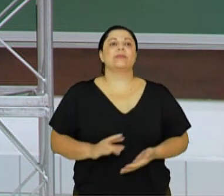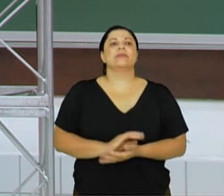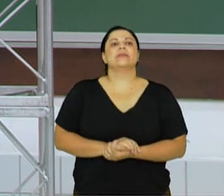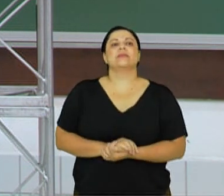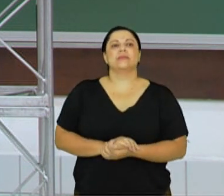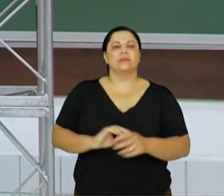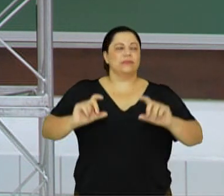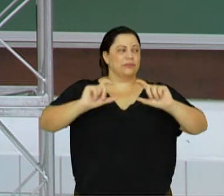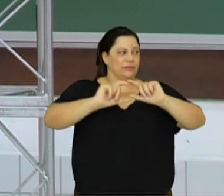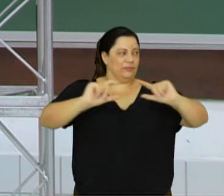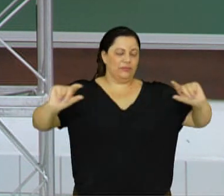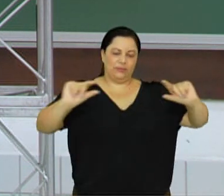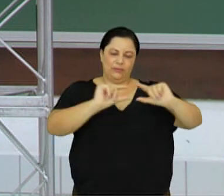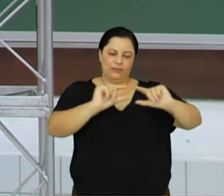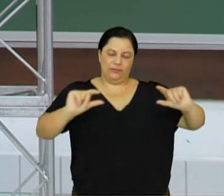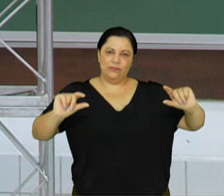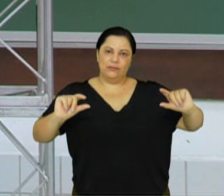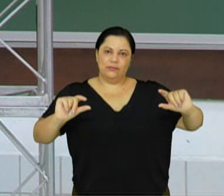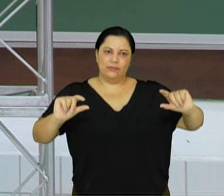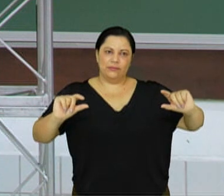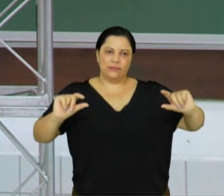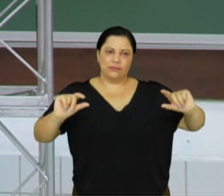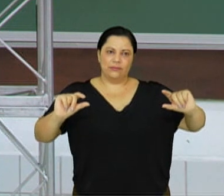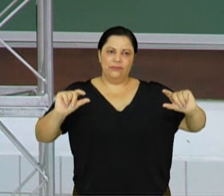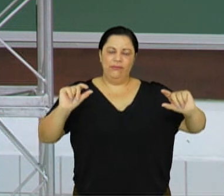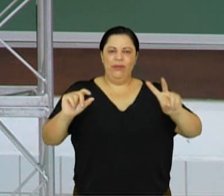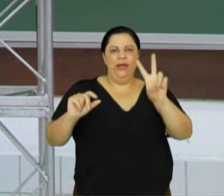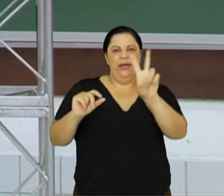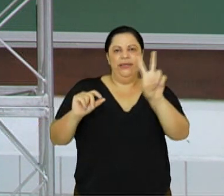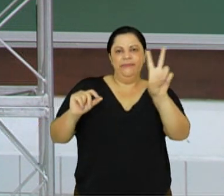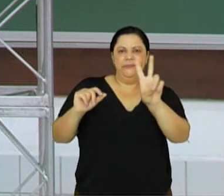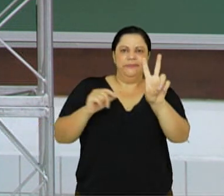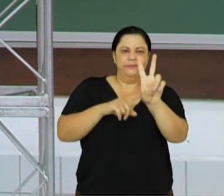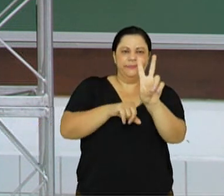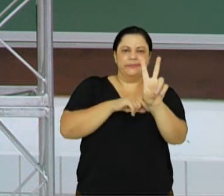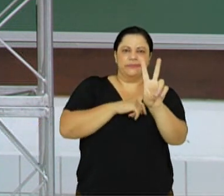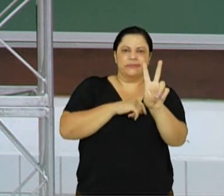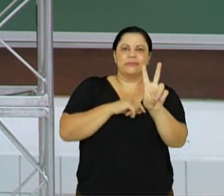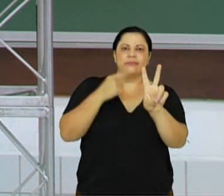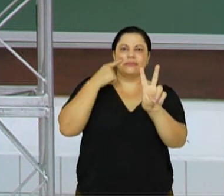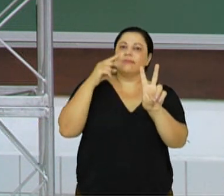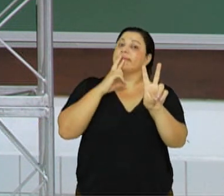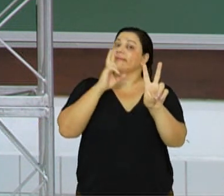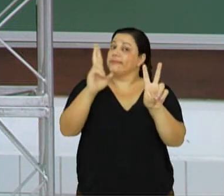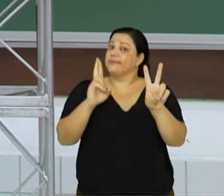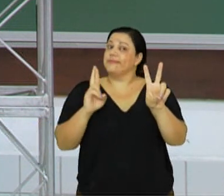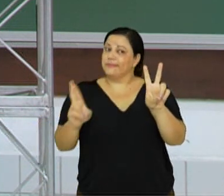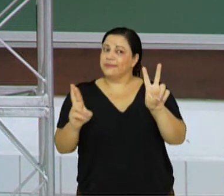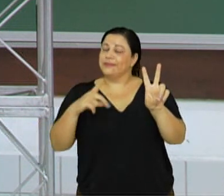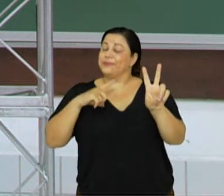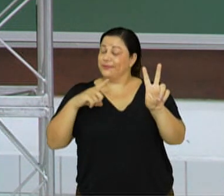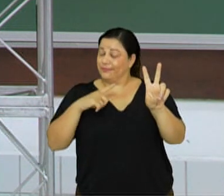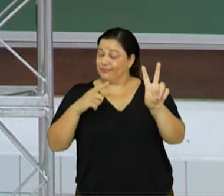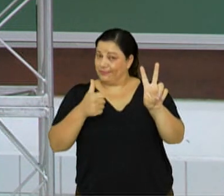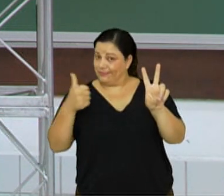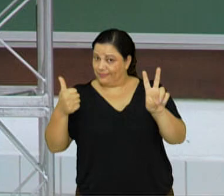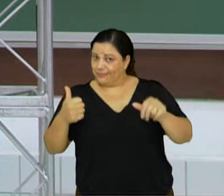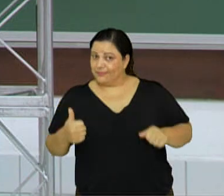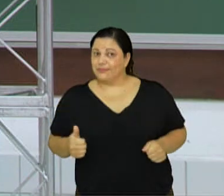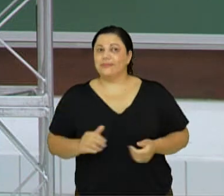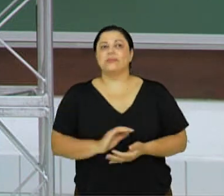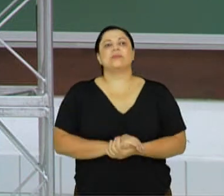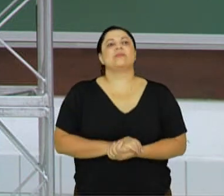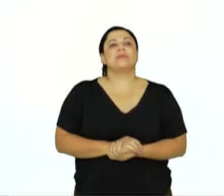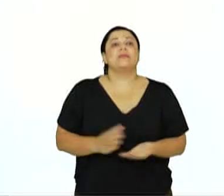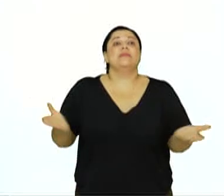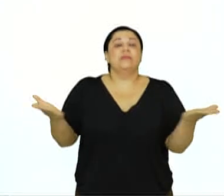aqui, igualzinho que eu fiz ali, o volume ali calculado e a resposta que a gente teve aqui. Tranquilo? Agora,